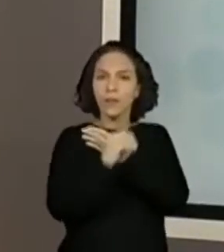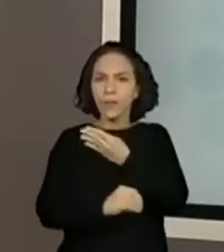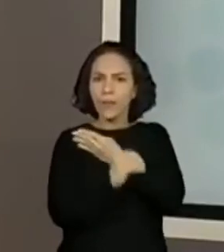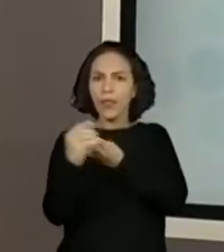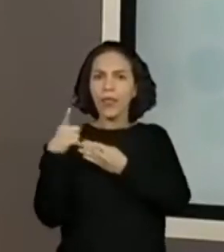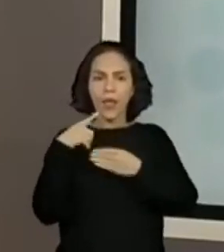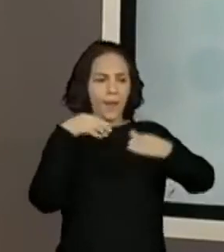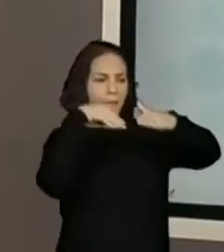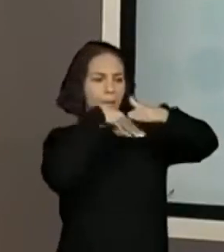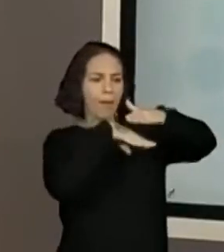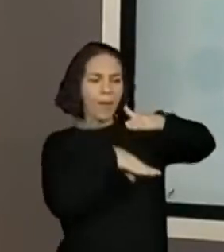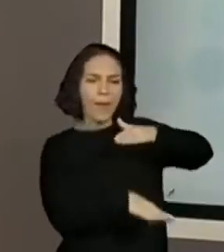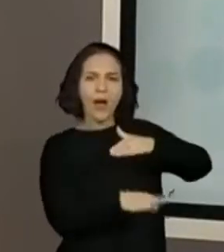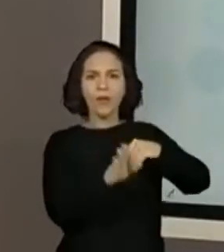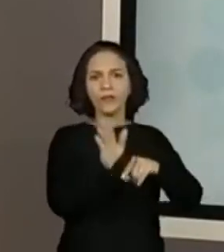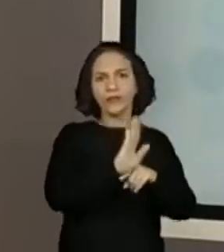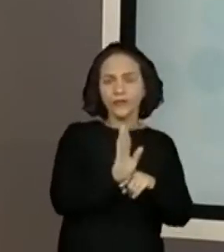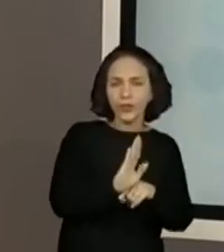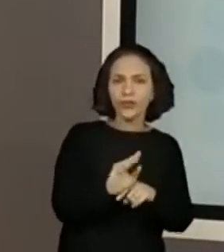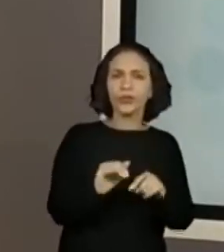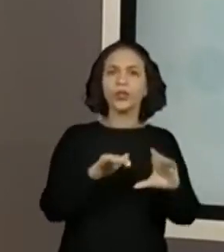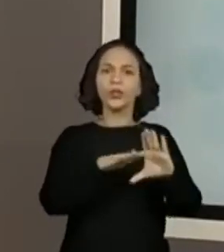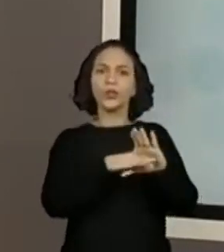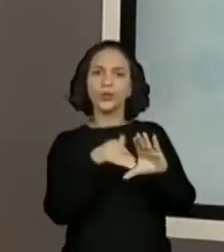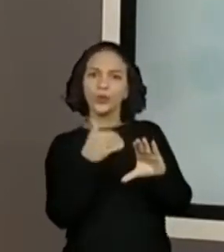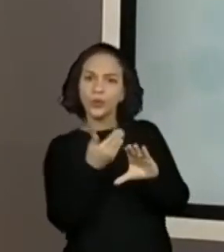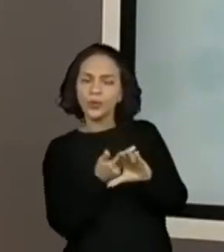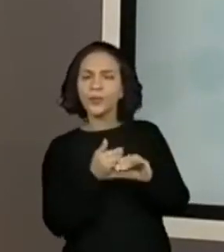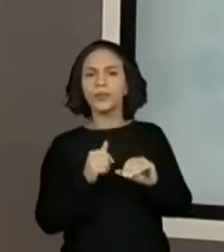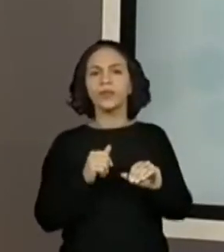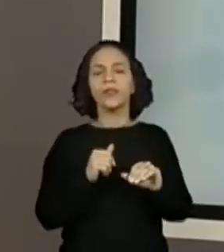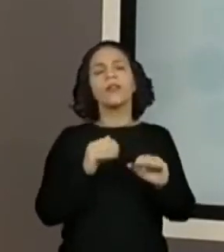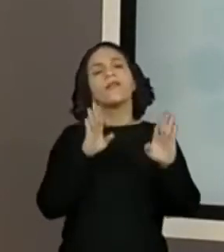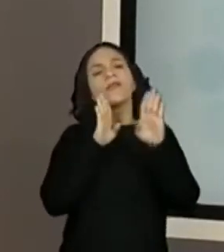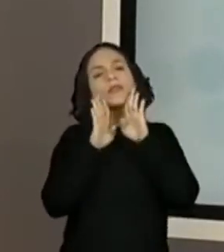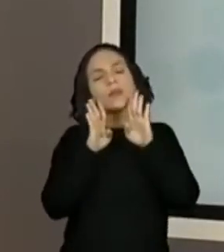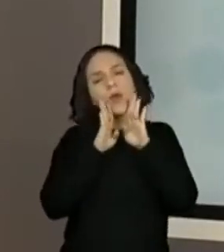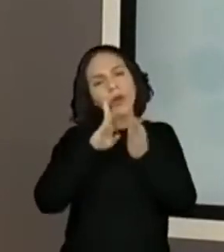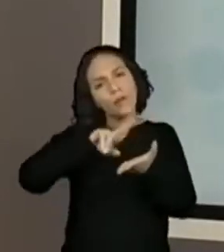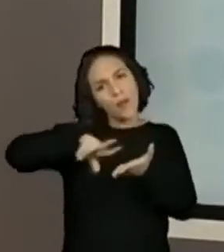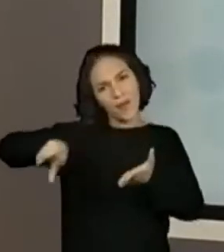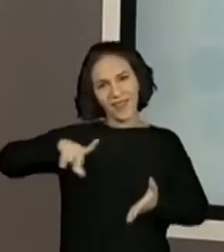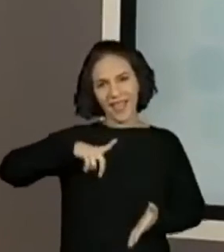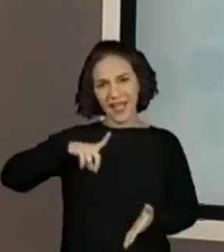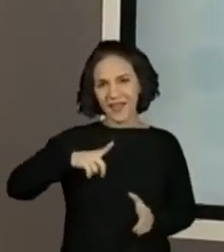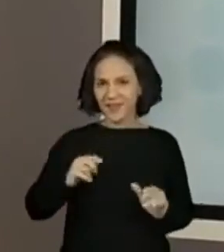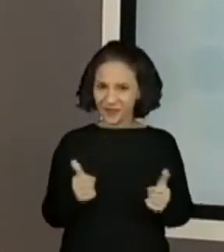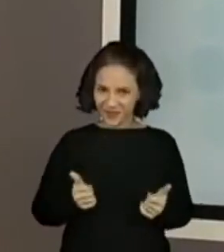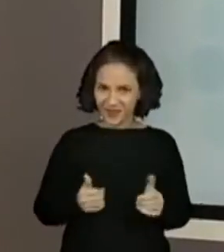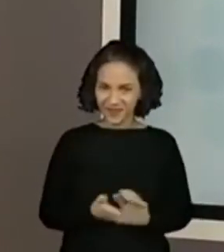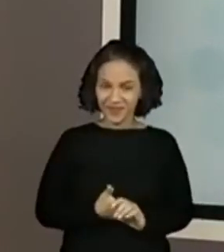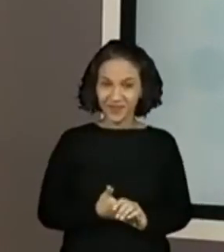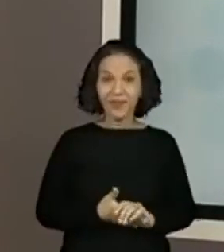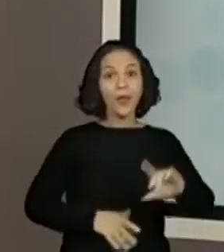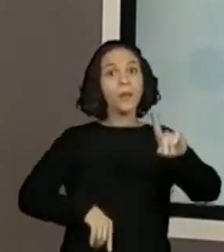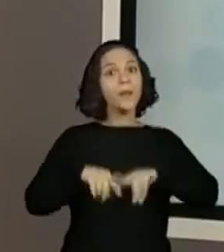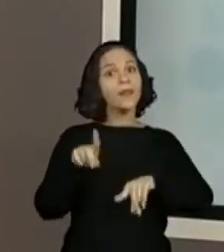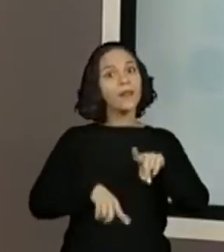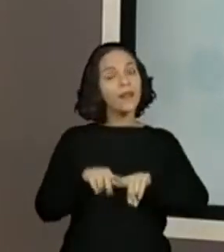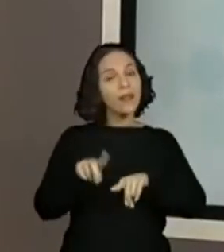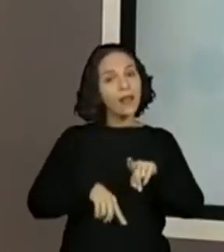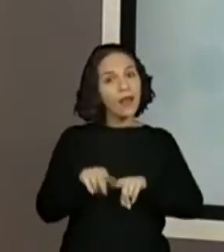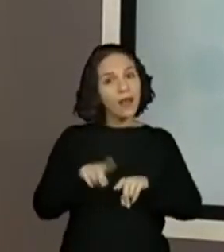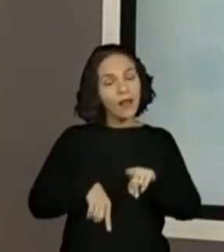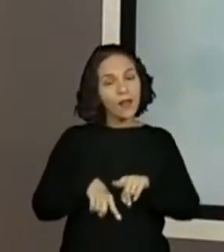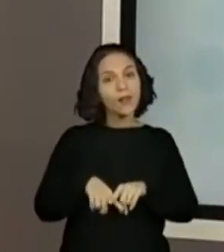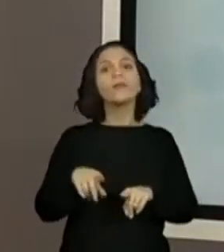Mídias, ou no YouTube, ou no Facebook do Centro de Mídias, tudo bem? O material que a gente vai utilizar aqui